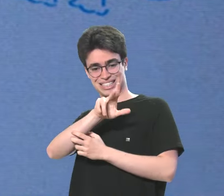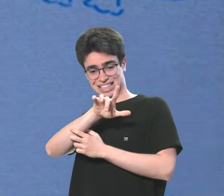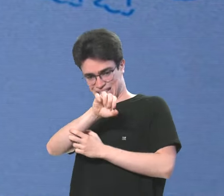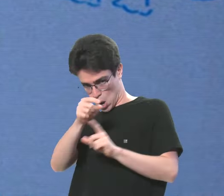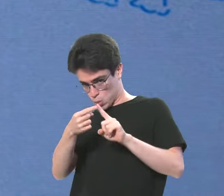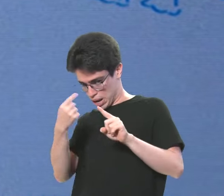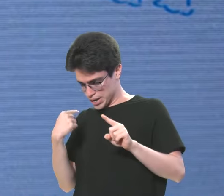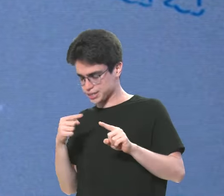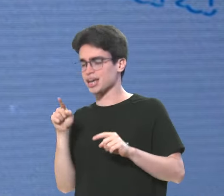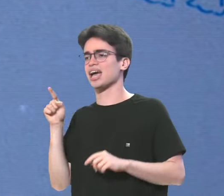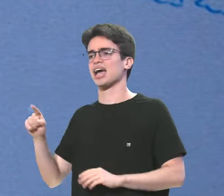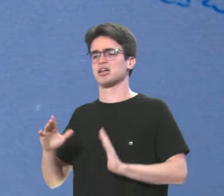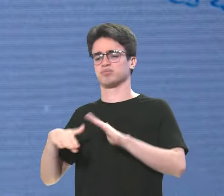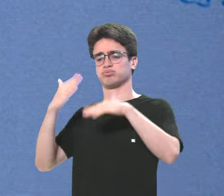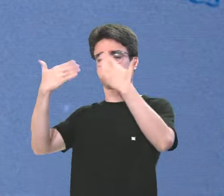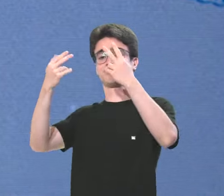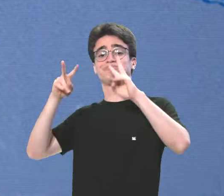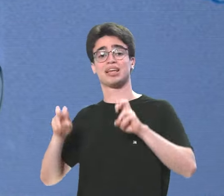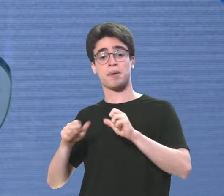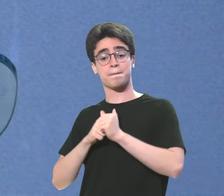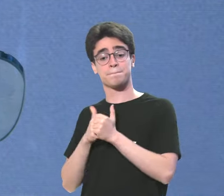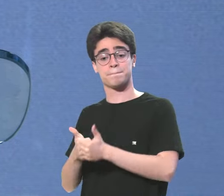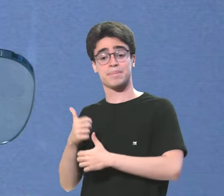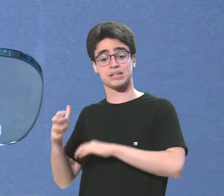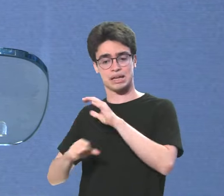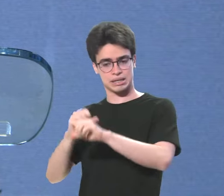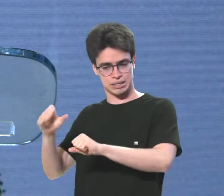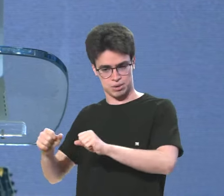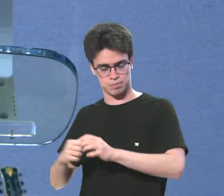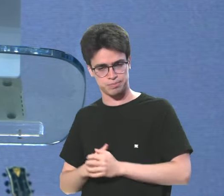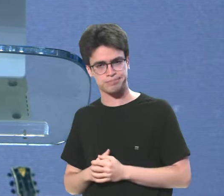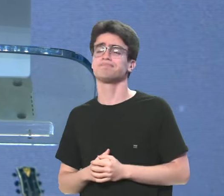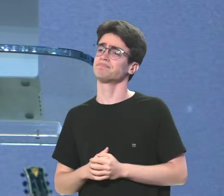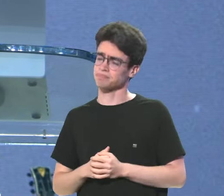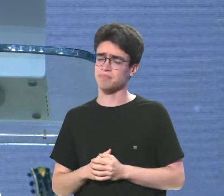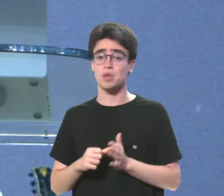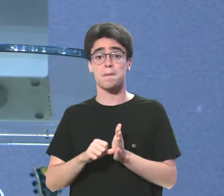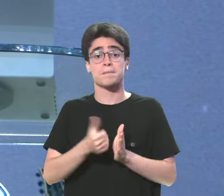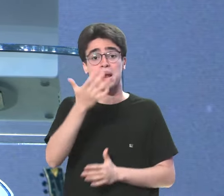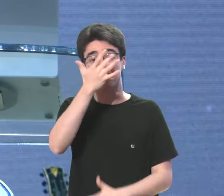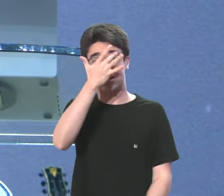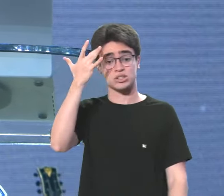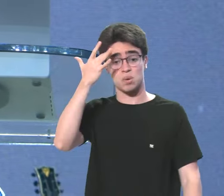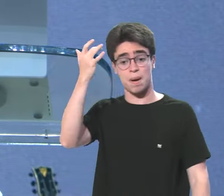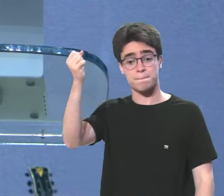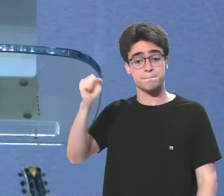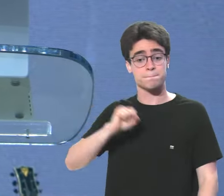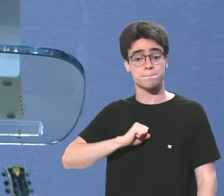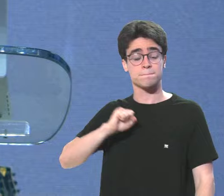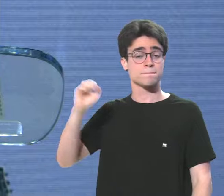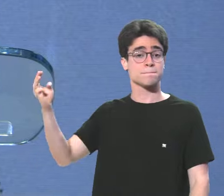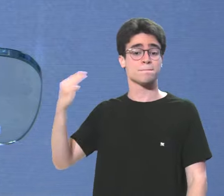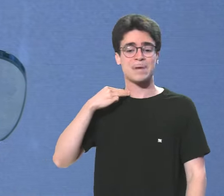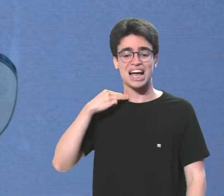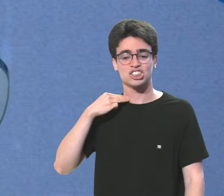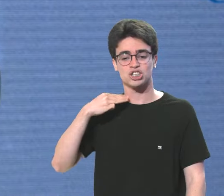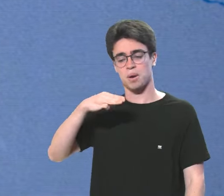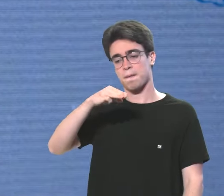perseguição o primeiro mártir da igreja que foi uma pessoa que morreu pelo evangelho Então a primeira pessoa que morreu pelo evangelho foi